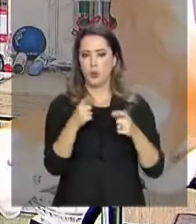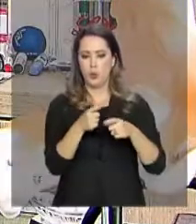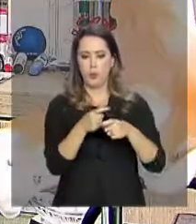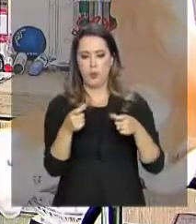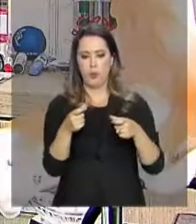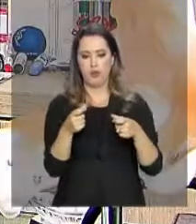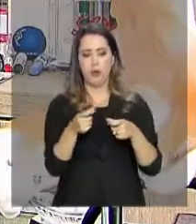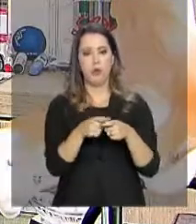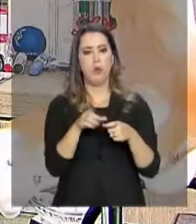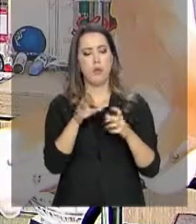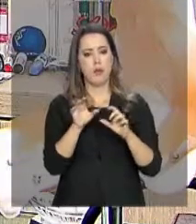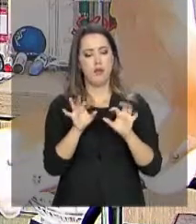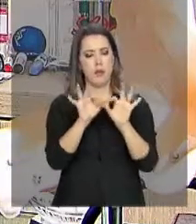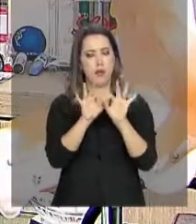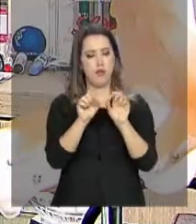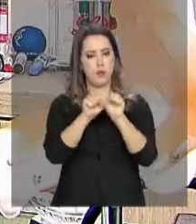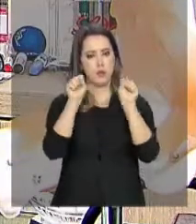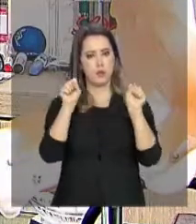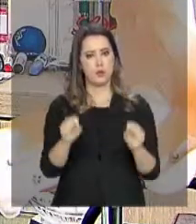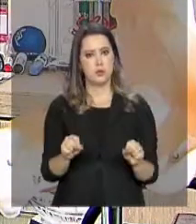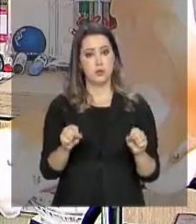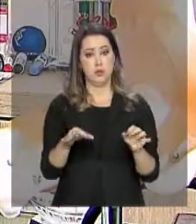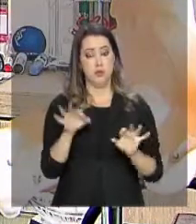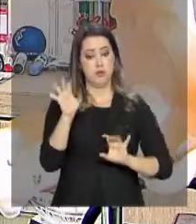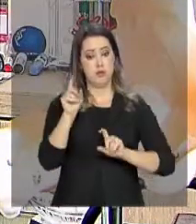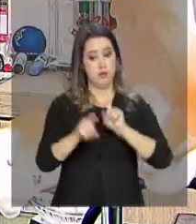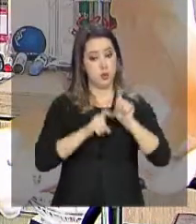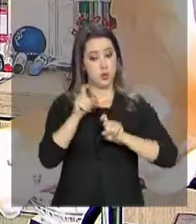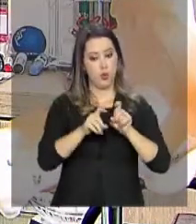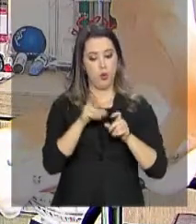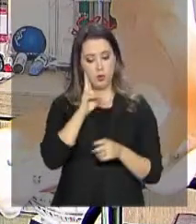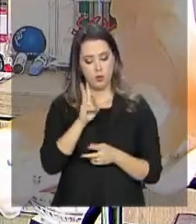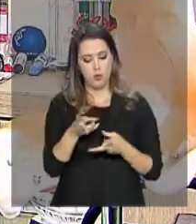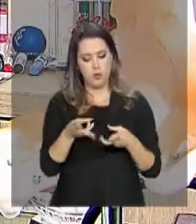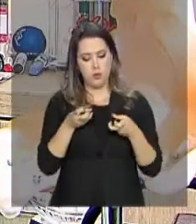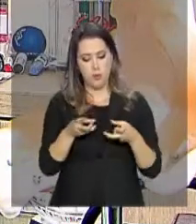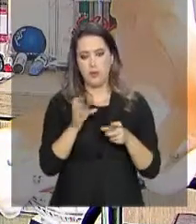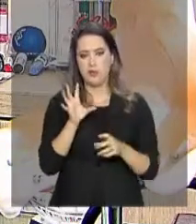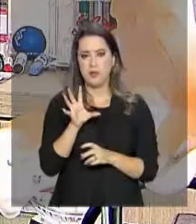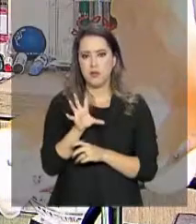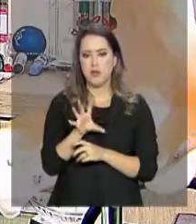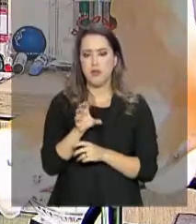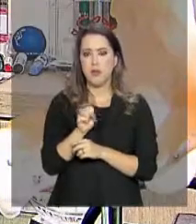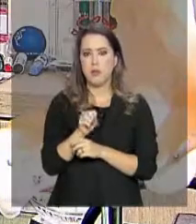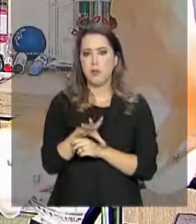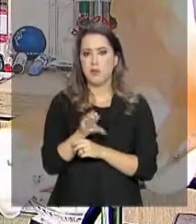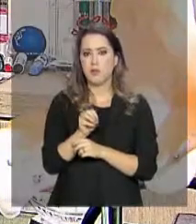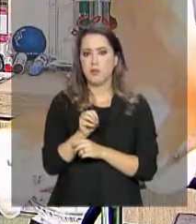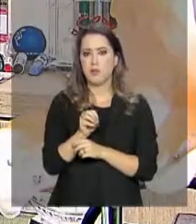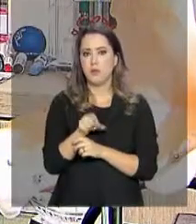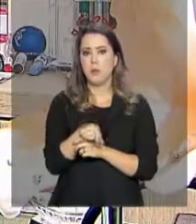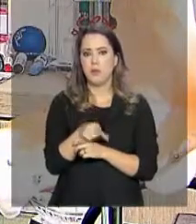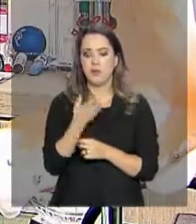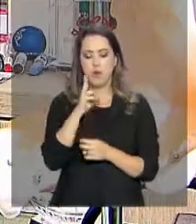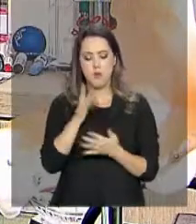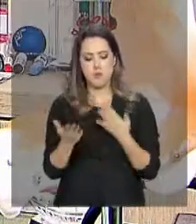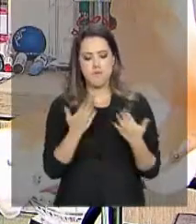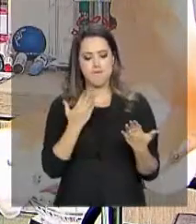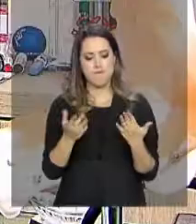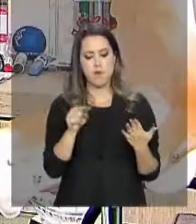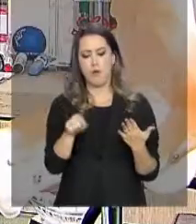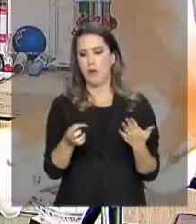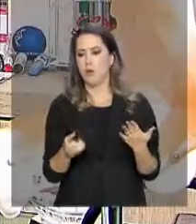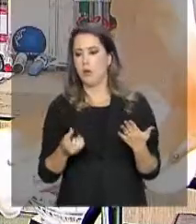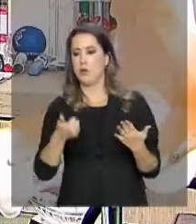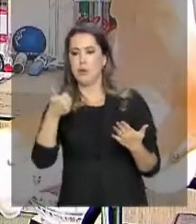hoje através de um sistema computadorizado as imagens serão capturadas e então vai ocorrer a análise dessas imagens